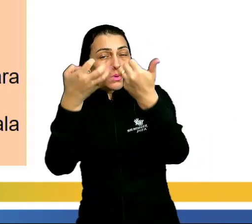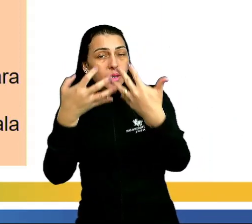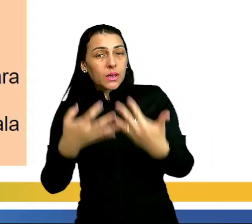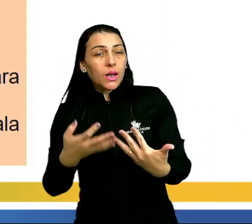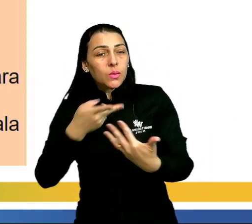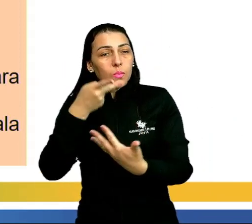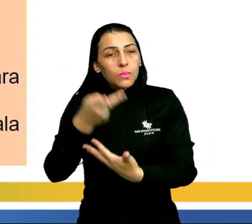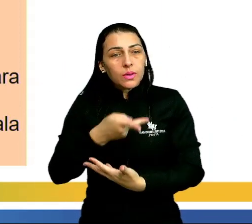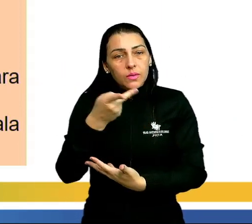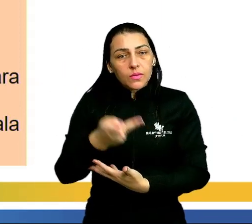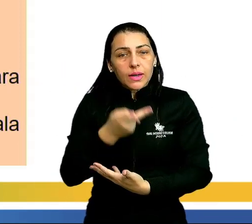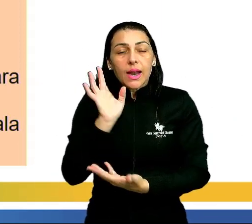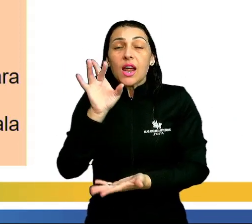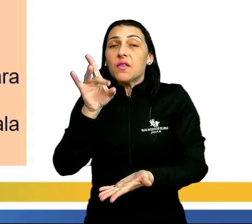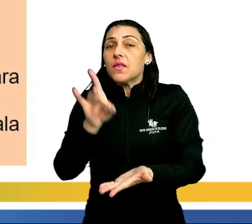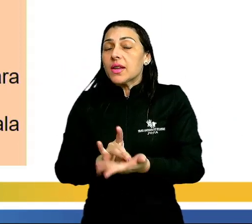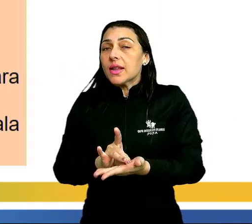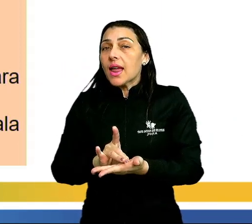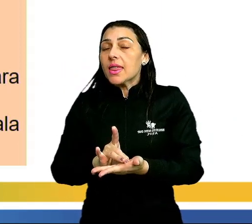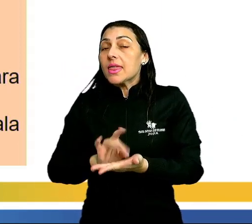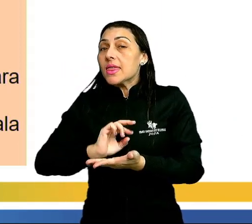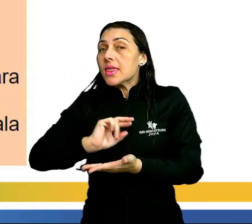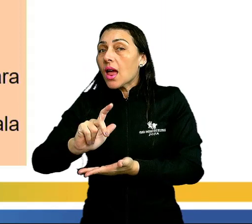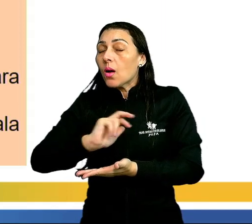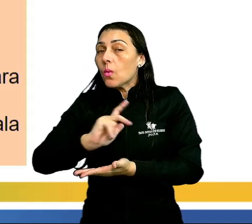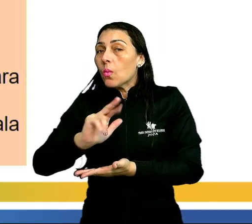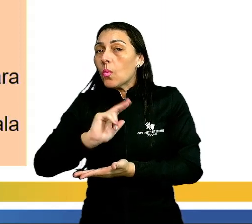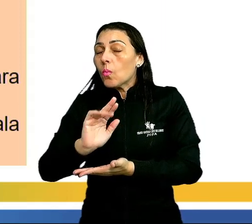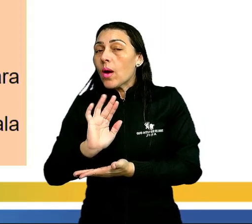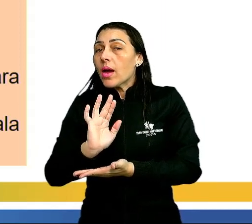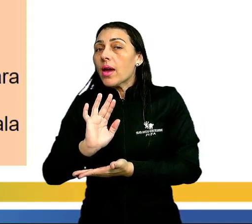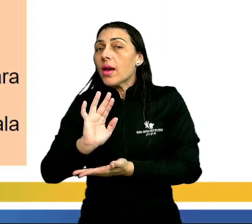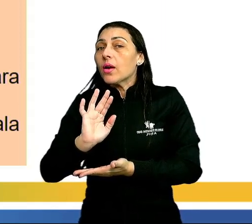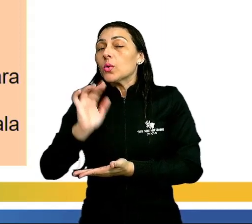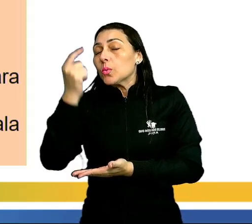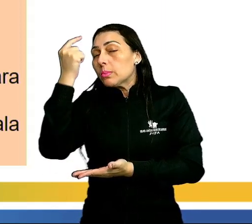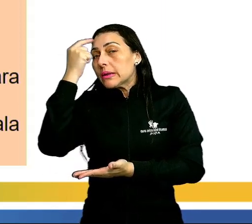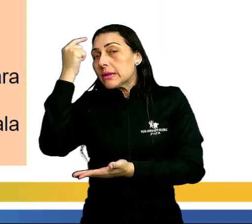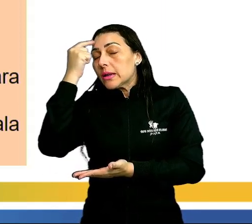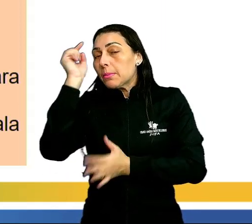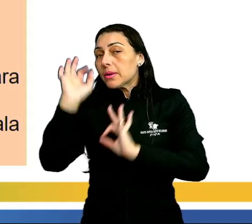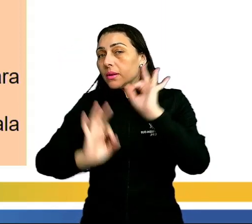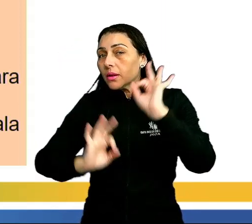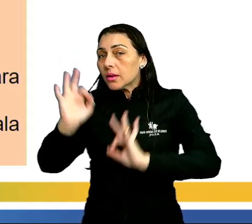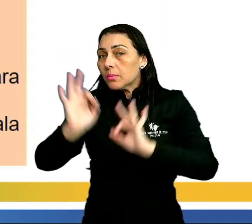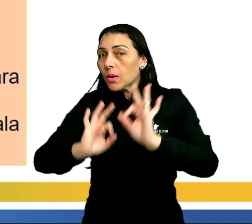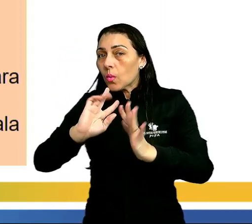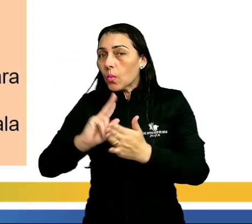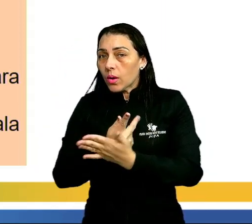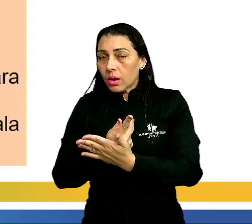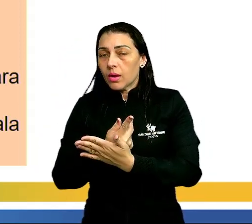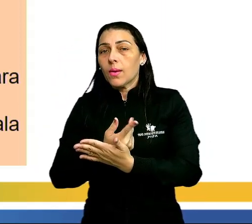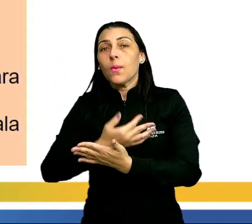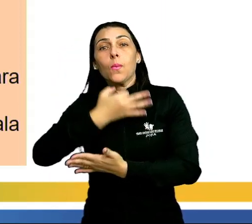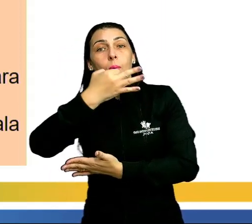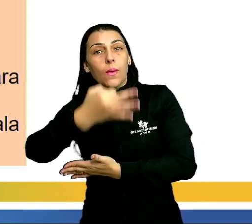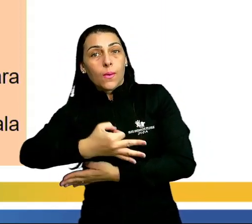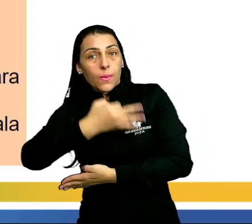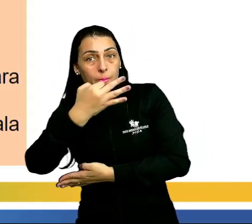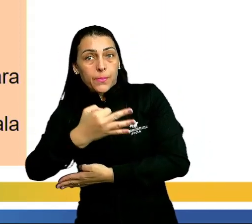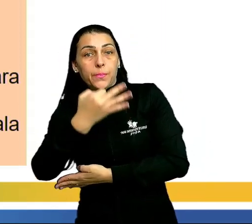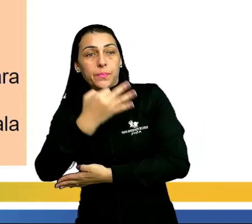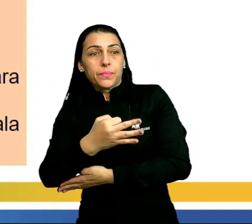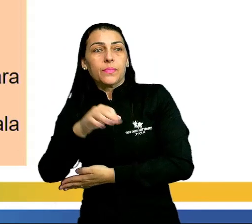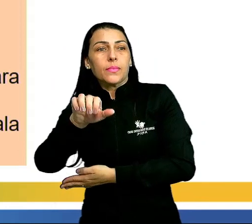uma falácia, na verdade aqui não se trata verdadeiramente de um raciocínio elaborado com erro. Então o argumento ad